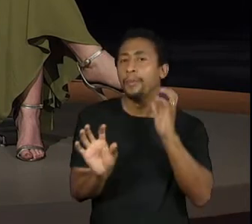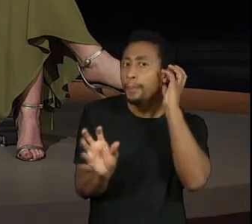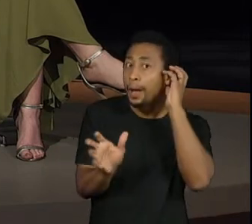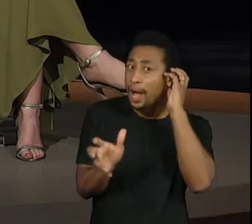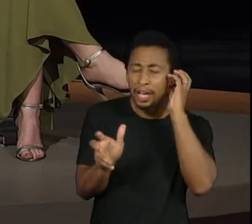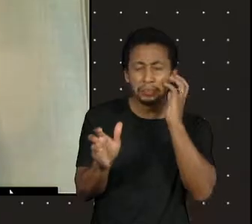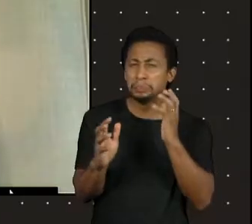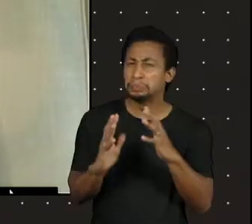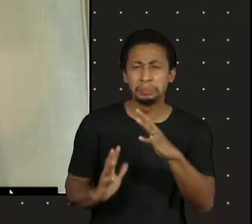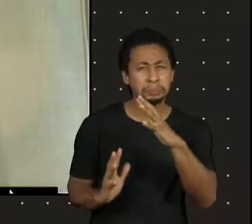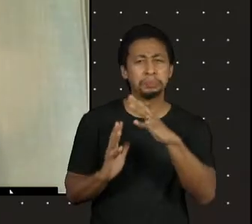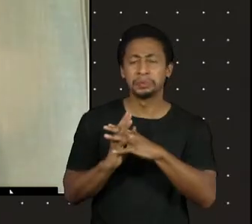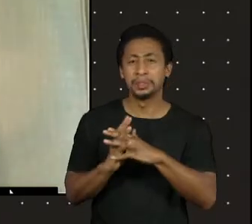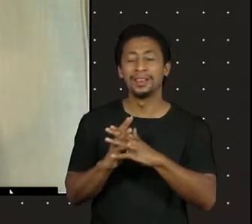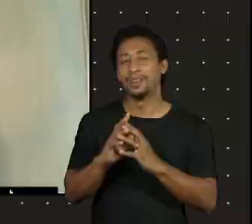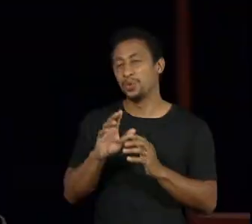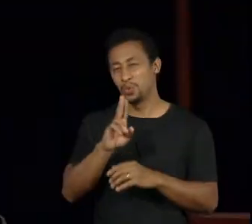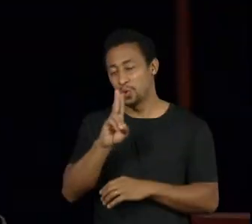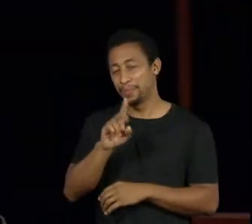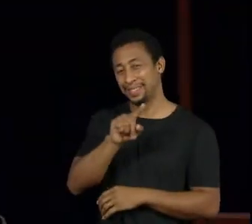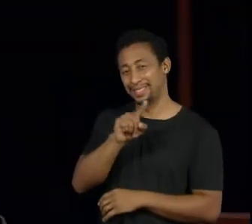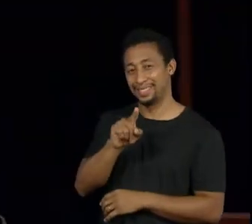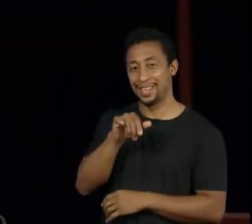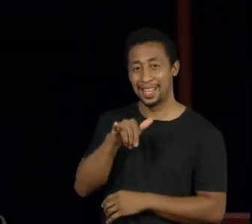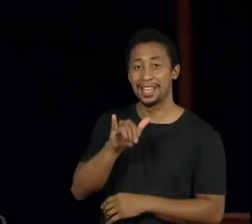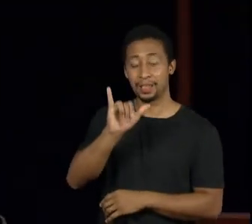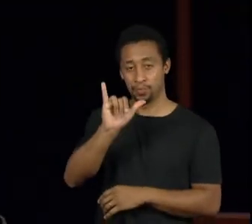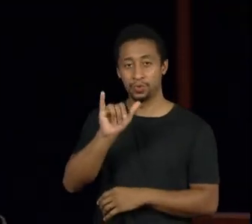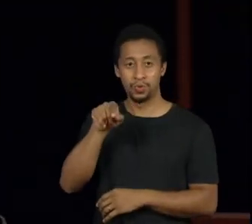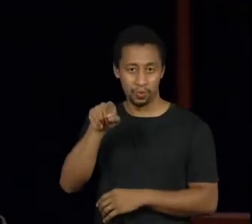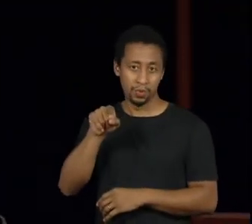ZYR2, Rádio Sociedade de Ponte Nova. E eu, então,